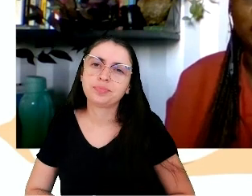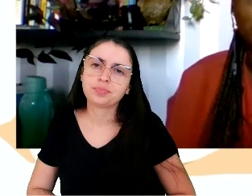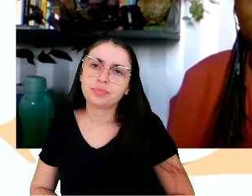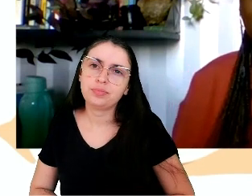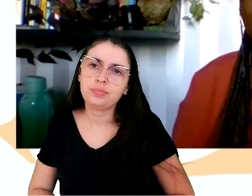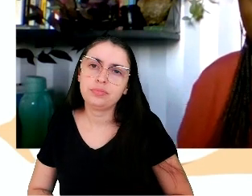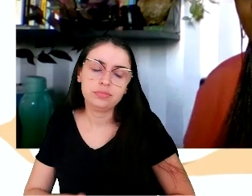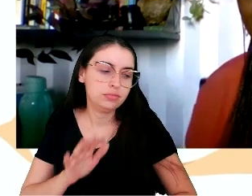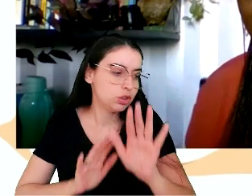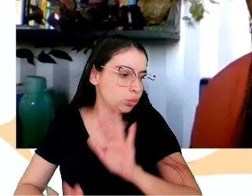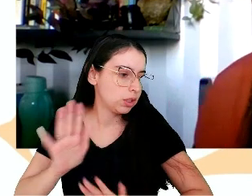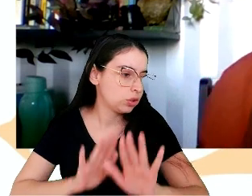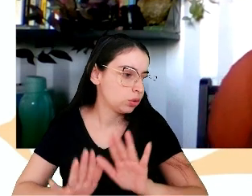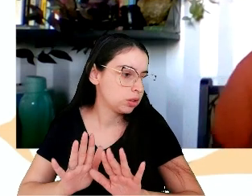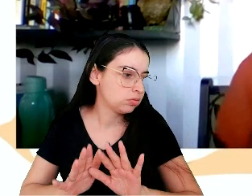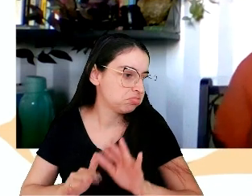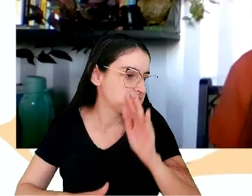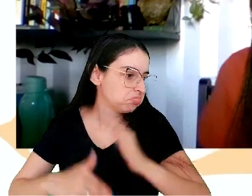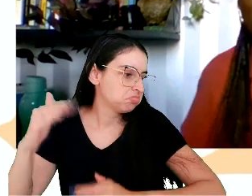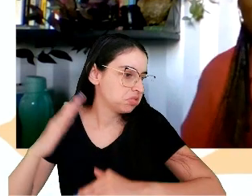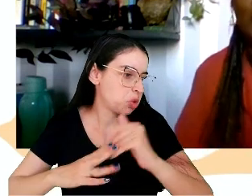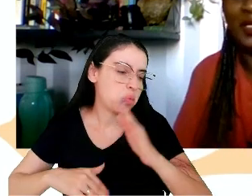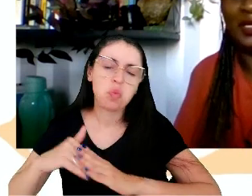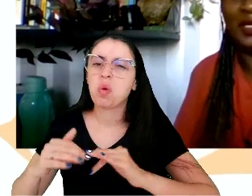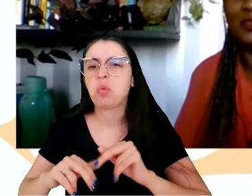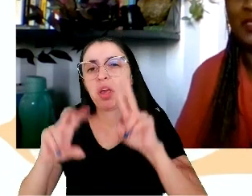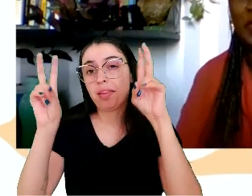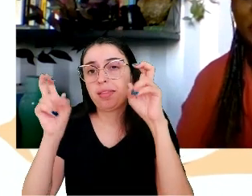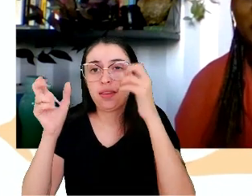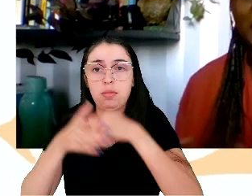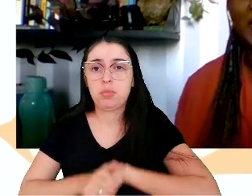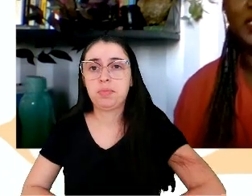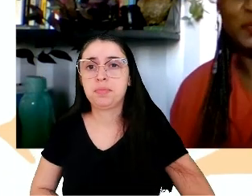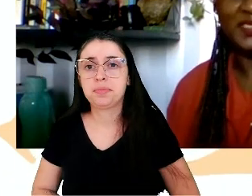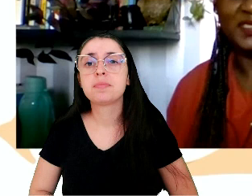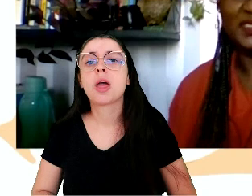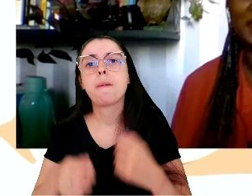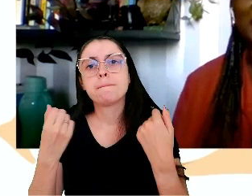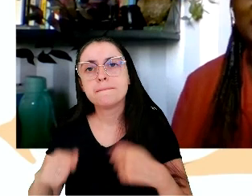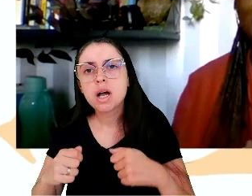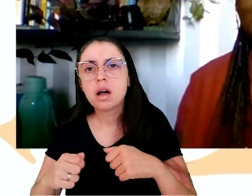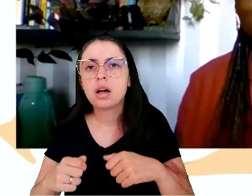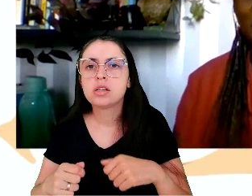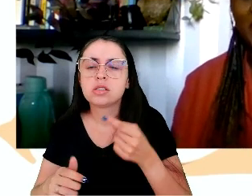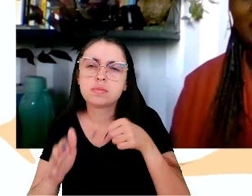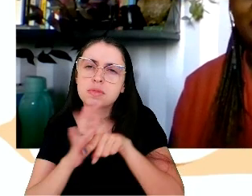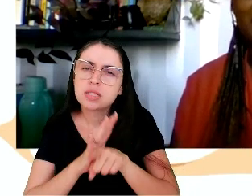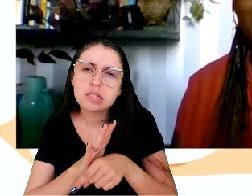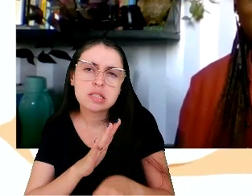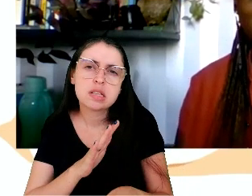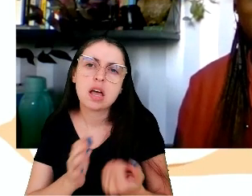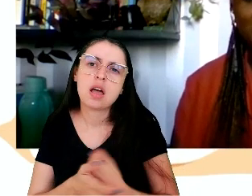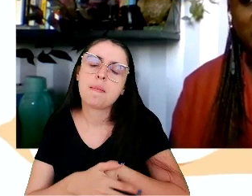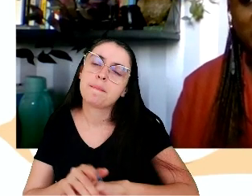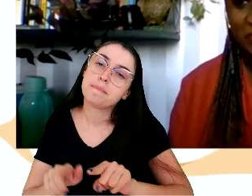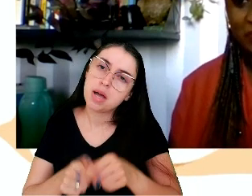em assuntos independente de quais sejam. Você pode ter uma linha de pesquisa, mas alguém vai te fazer uma